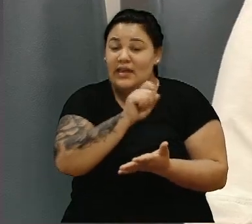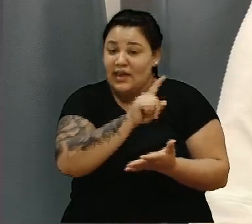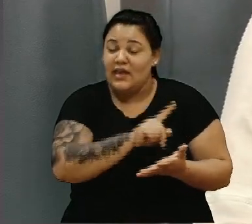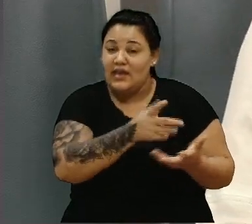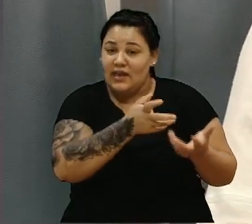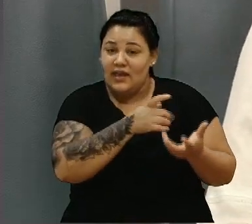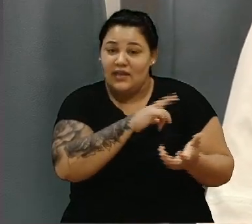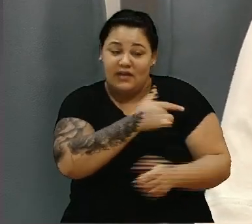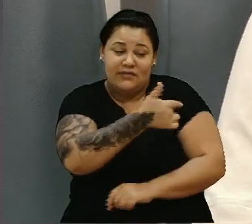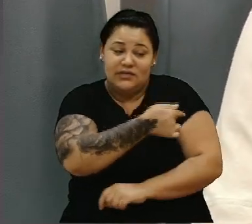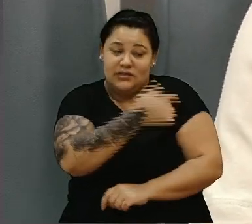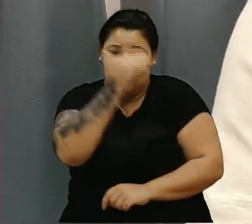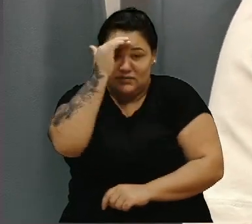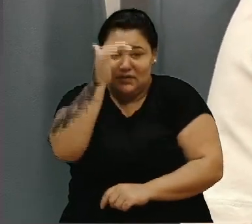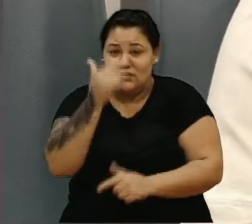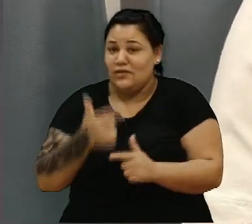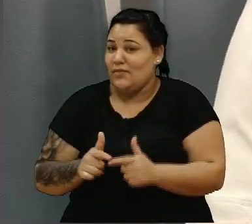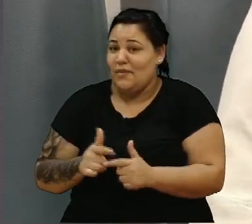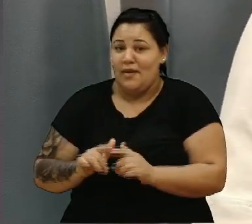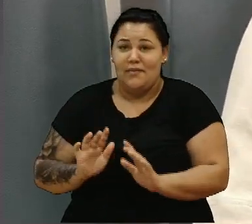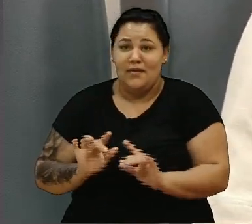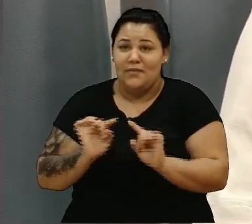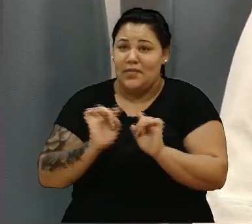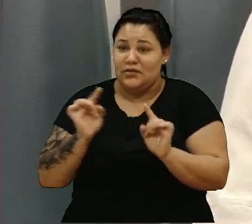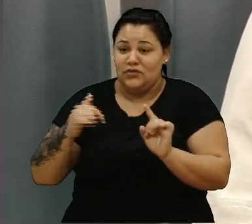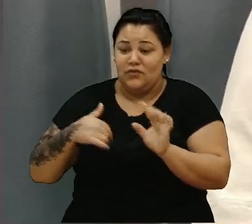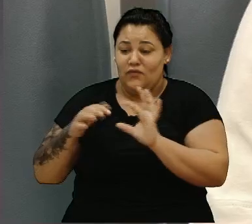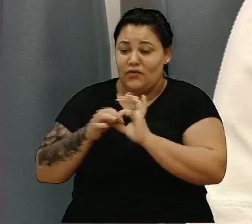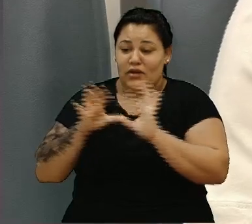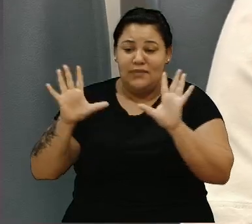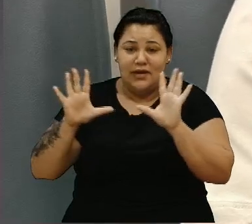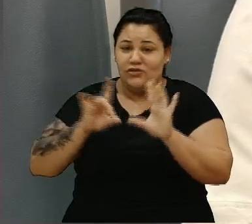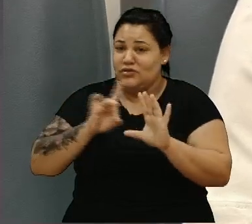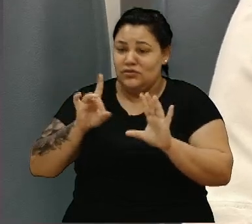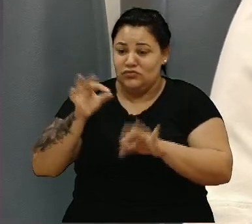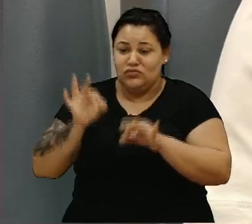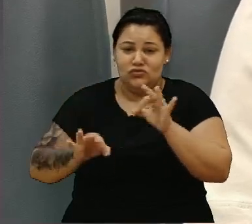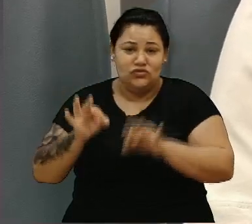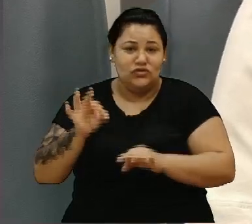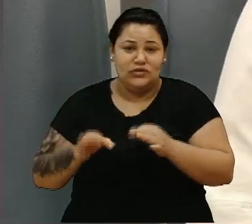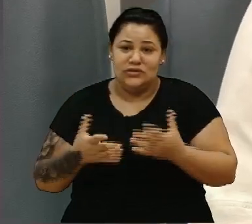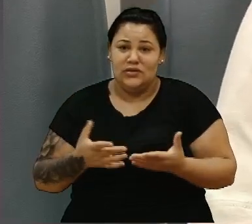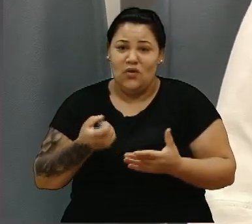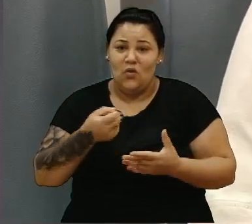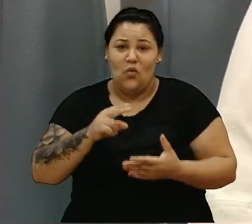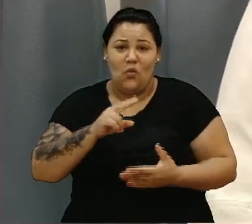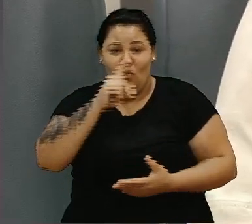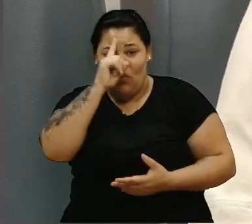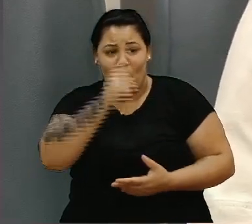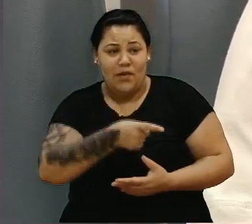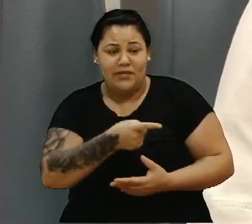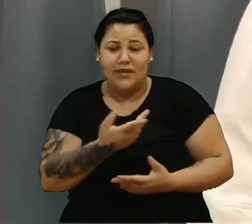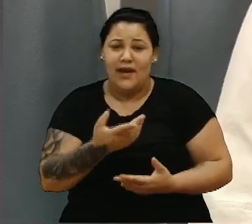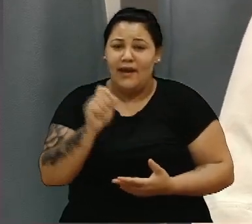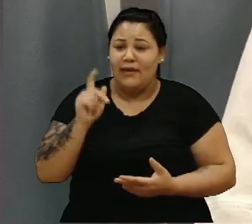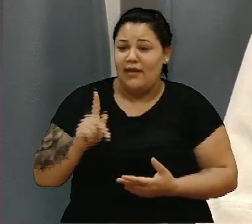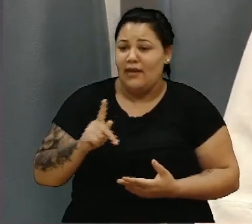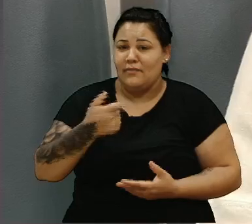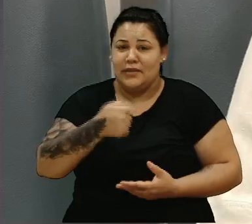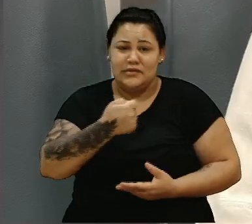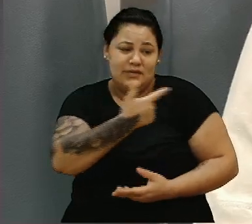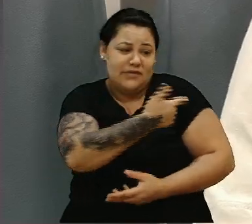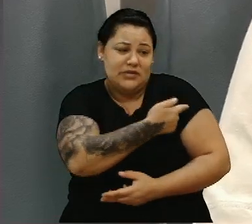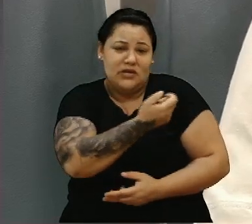vacina eu respeito, não tem problema, mas eu sou a favor da liberdade, não do judiciário ou algum governante dizer quem vai tomar ou não. Então